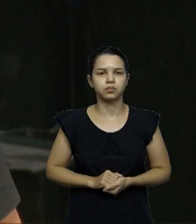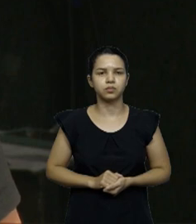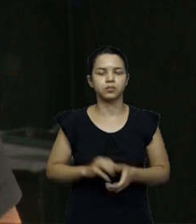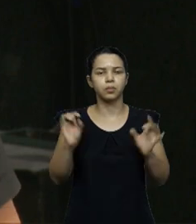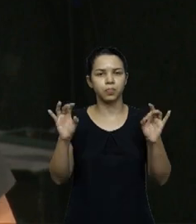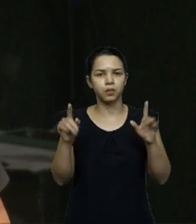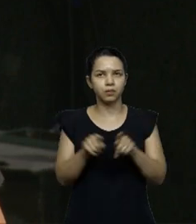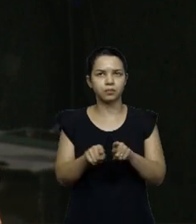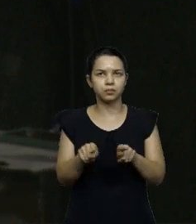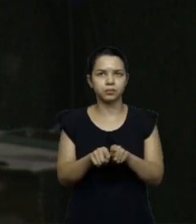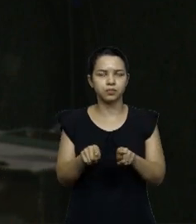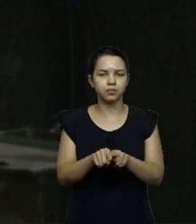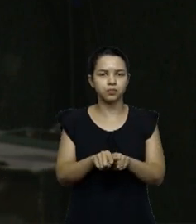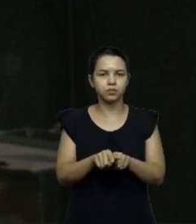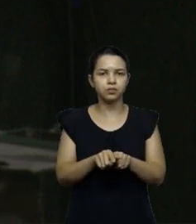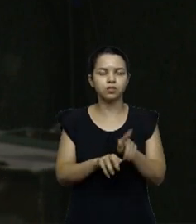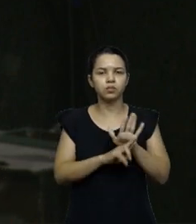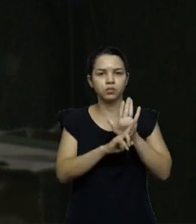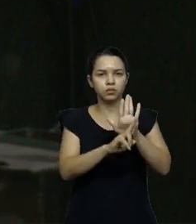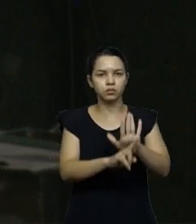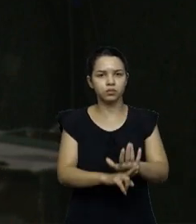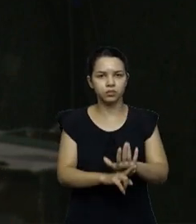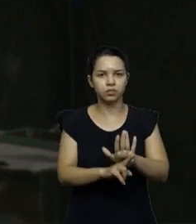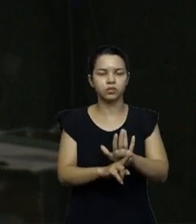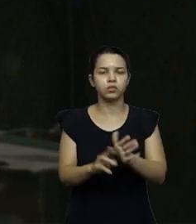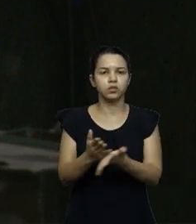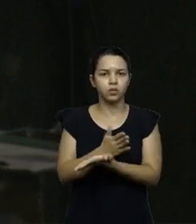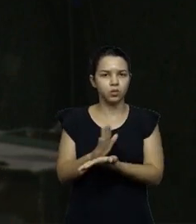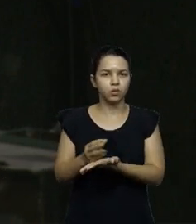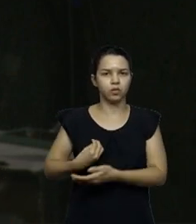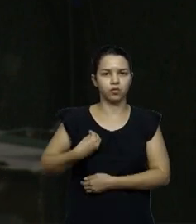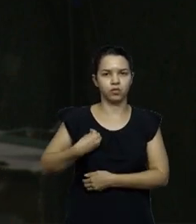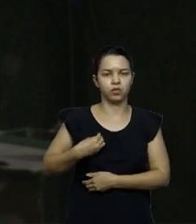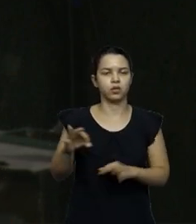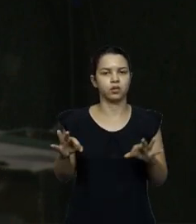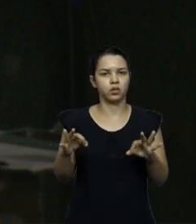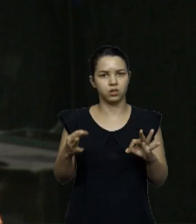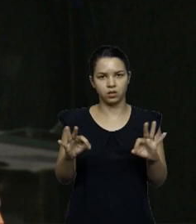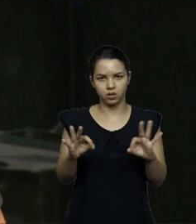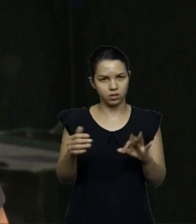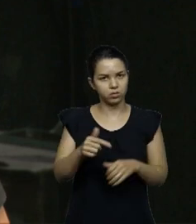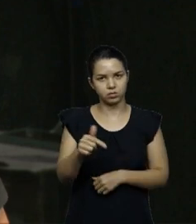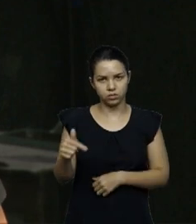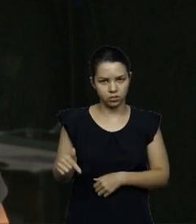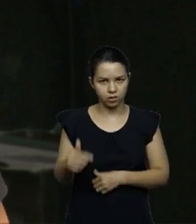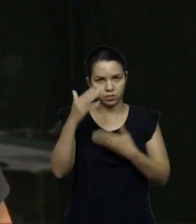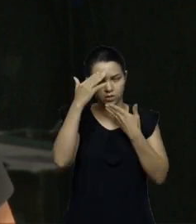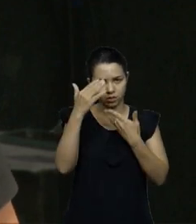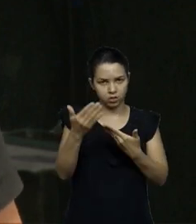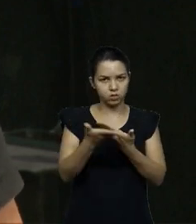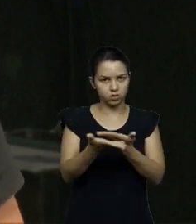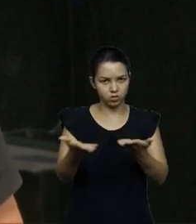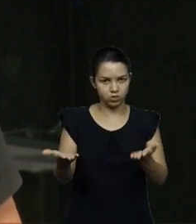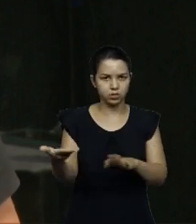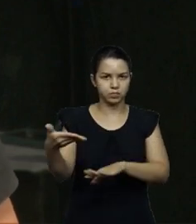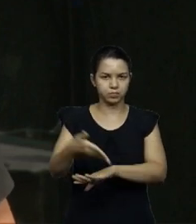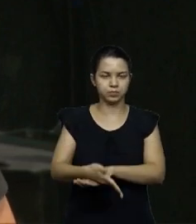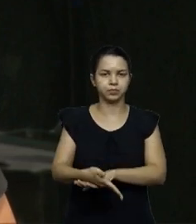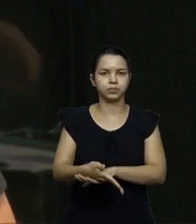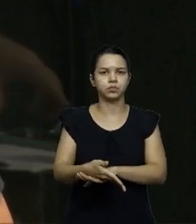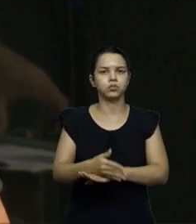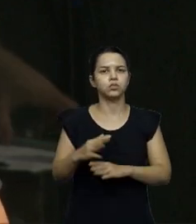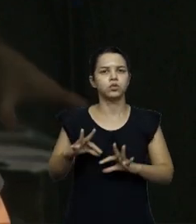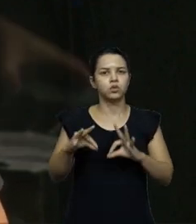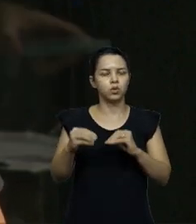especial trago também a voz dos que não estão aqui mas agradeço a presença de que realmente se faz presente todo o processo seletivo nesse